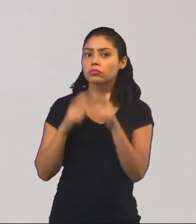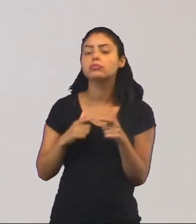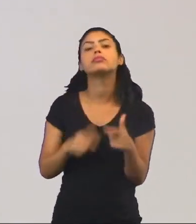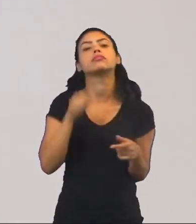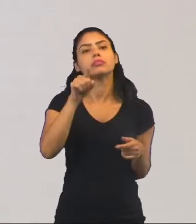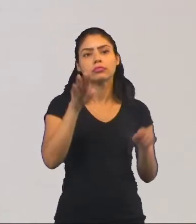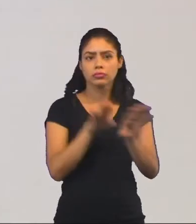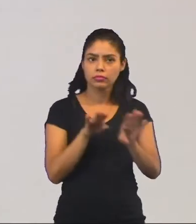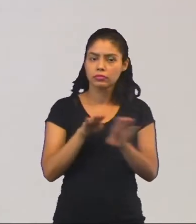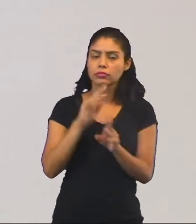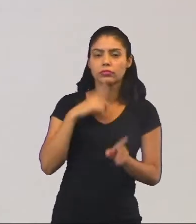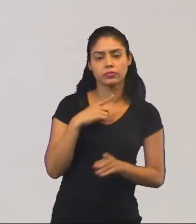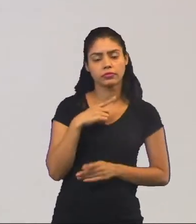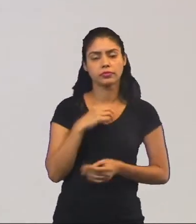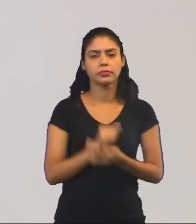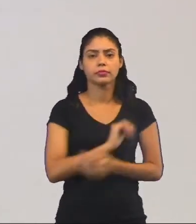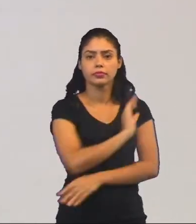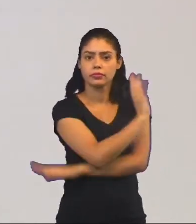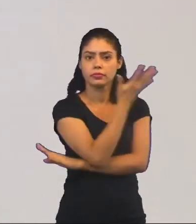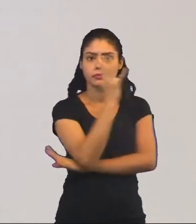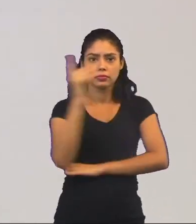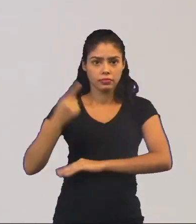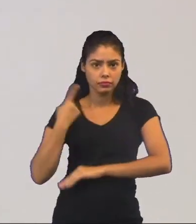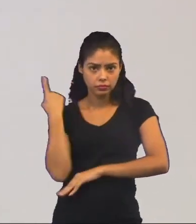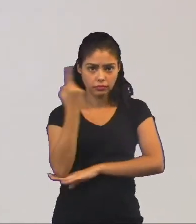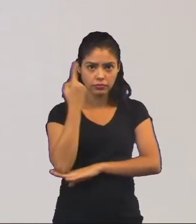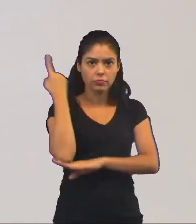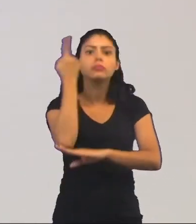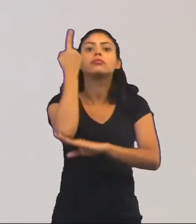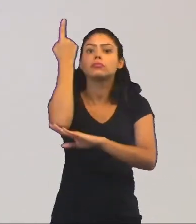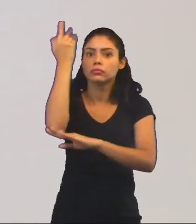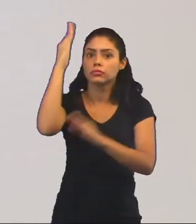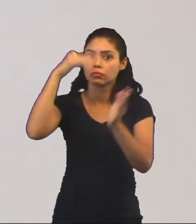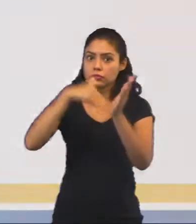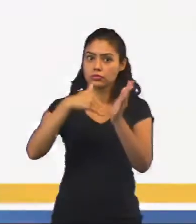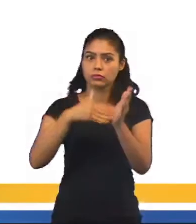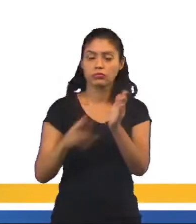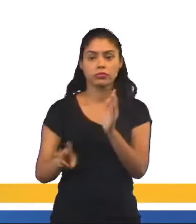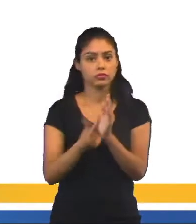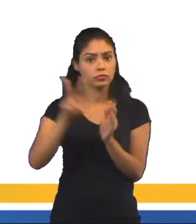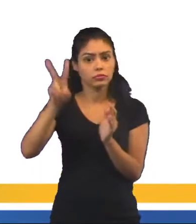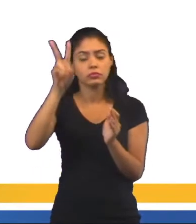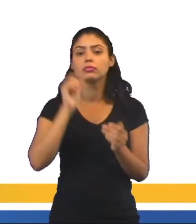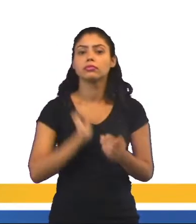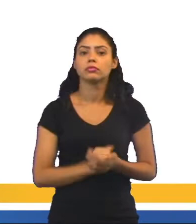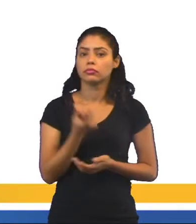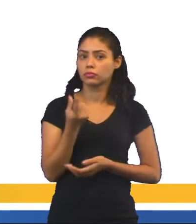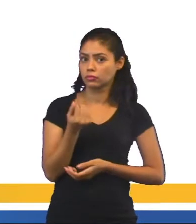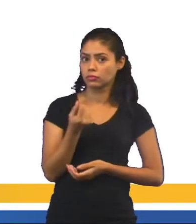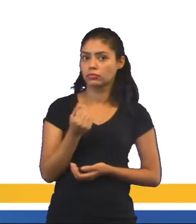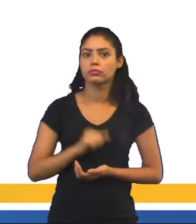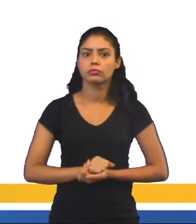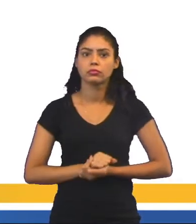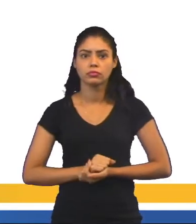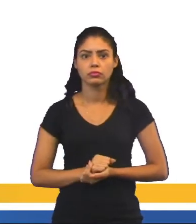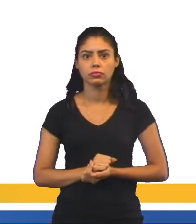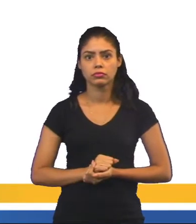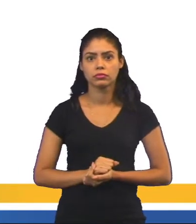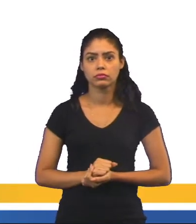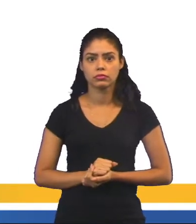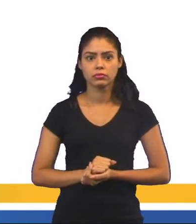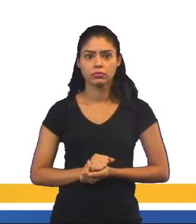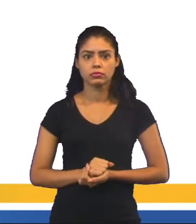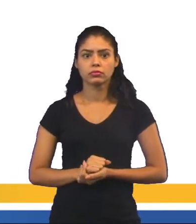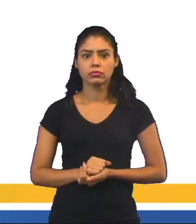você também tem as árvores de grande porte, e algumas delas até com um valor econômico.